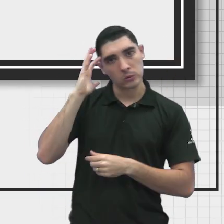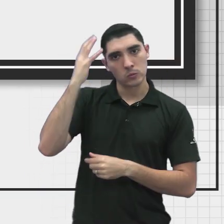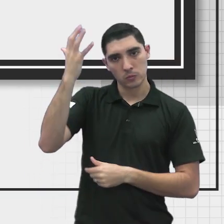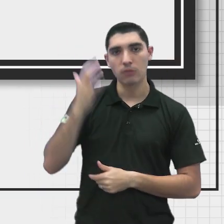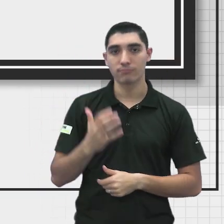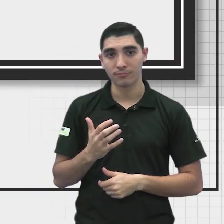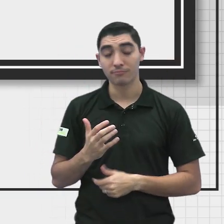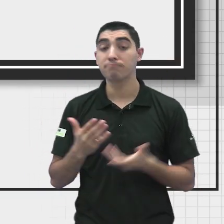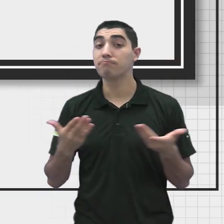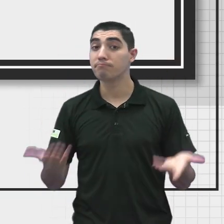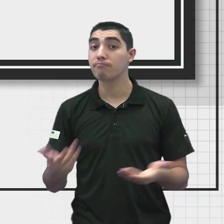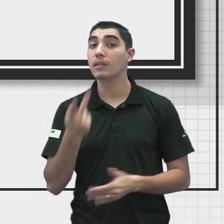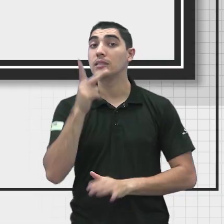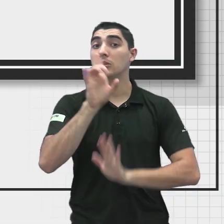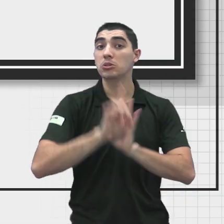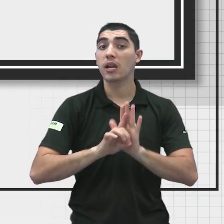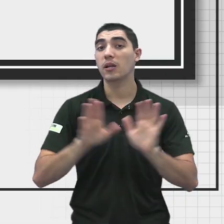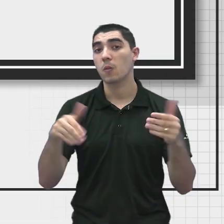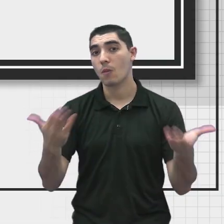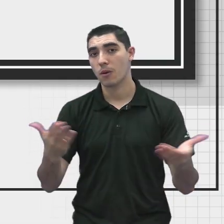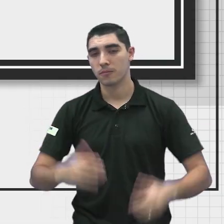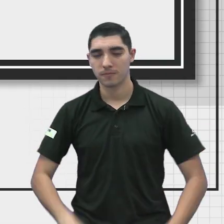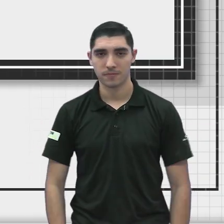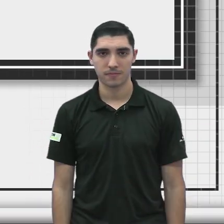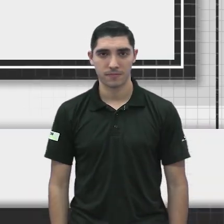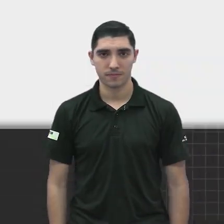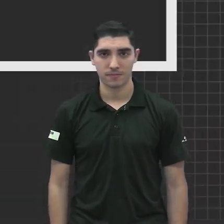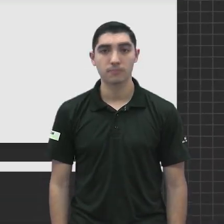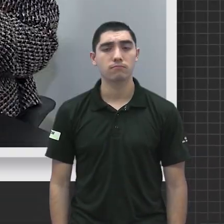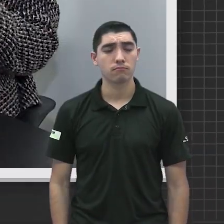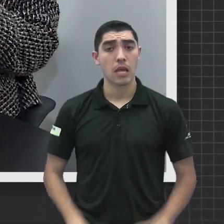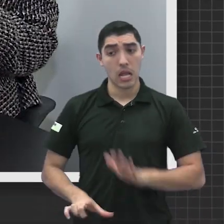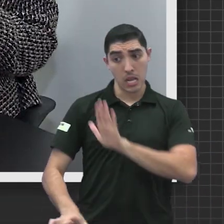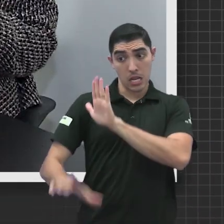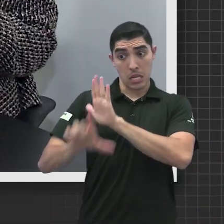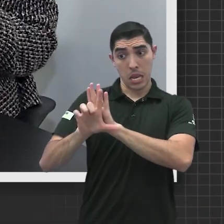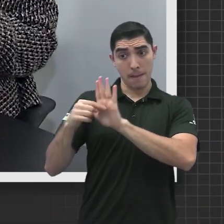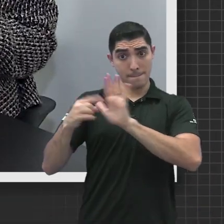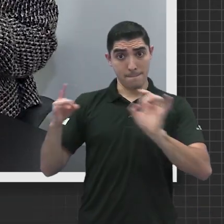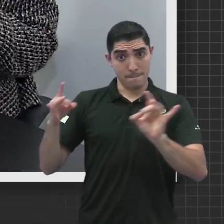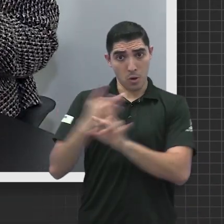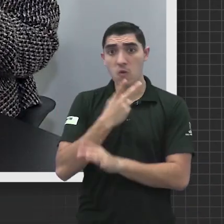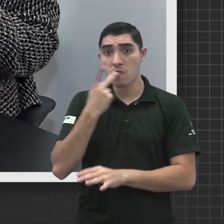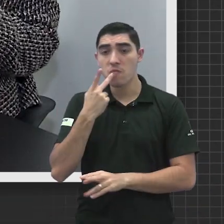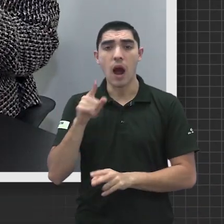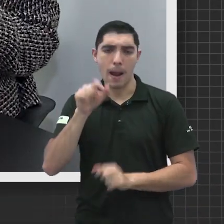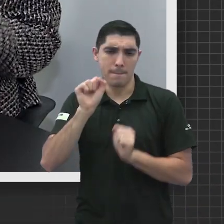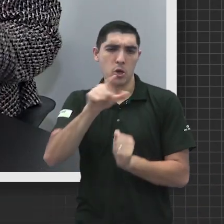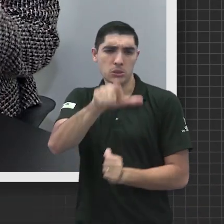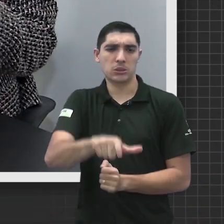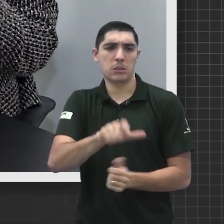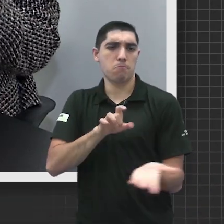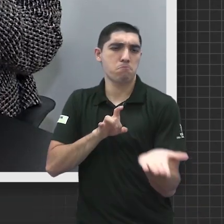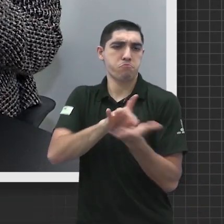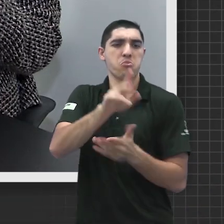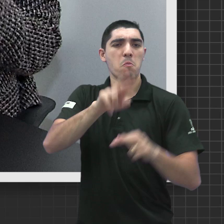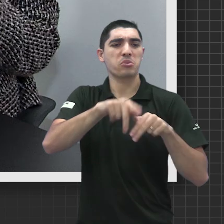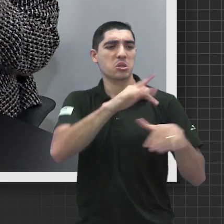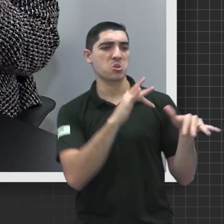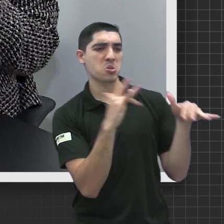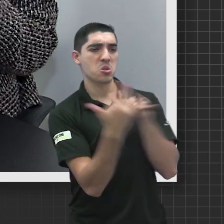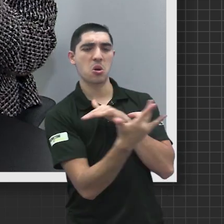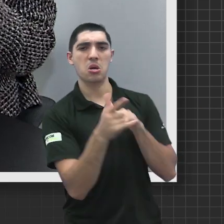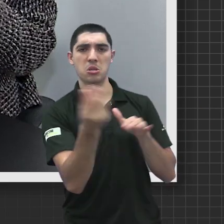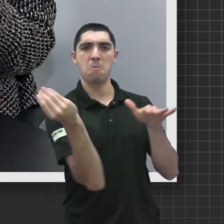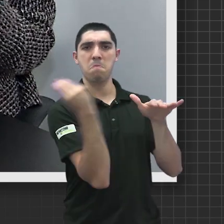mais comum. E aí, qual é o seu direito? Não há uma lei específica falando justa causa por conta de post na